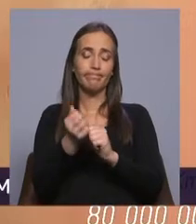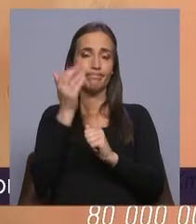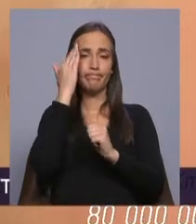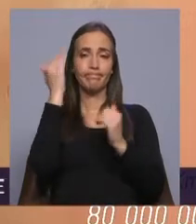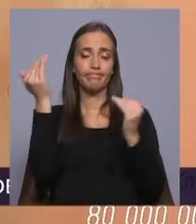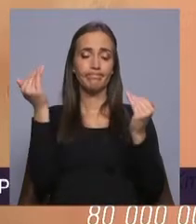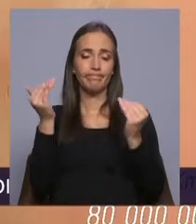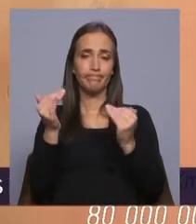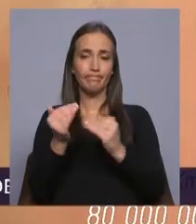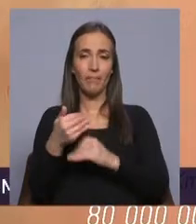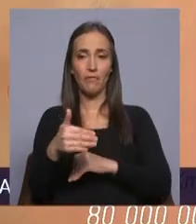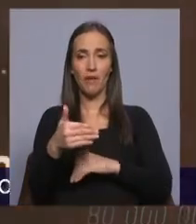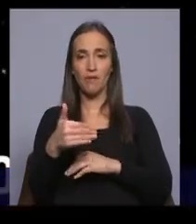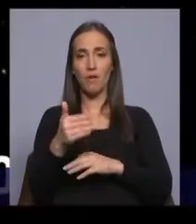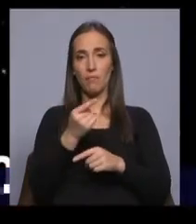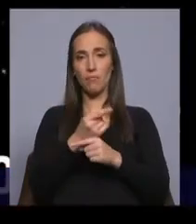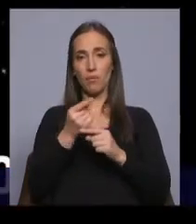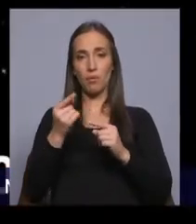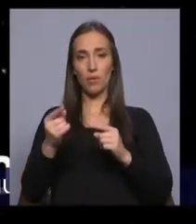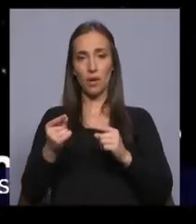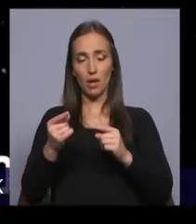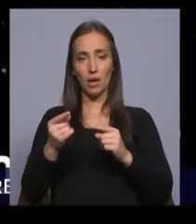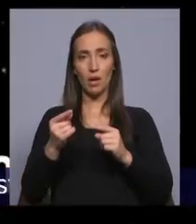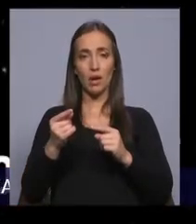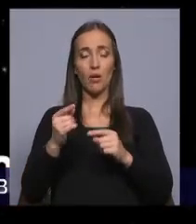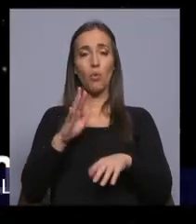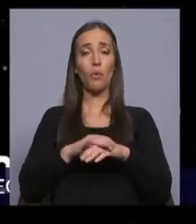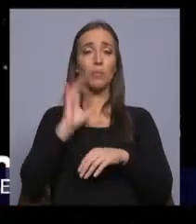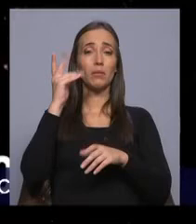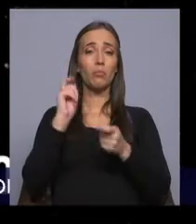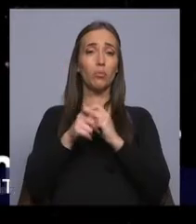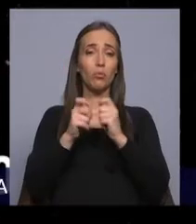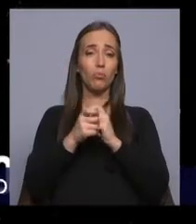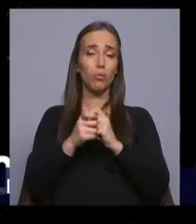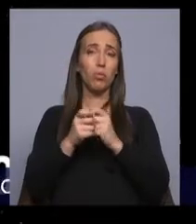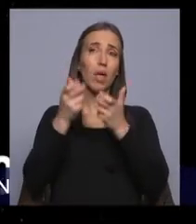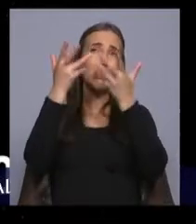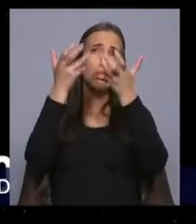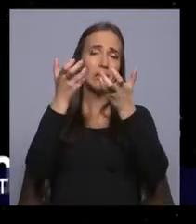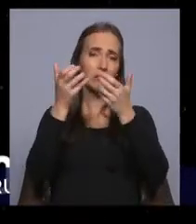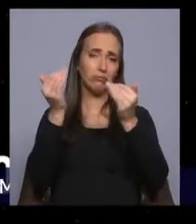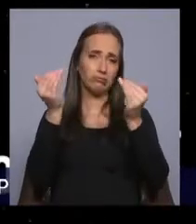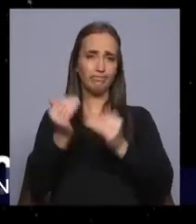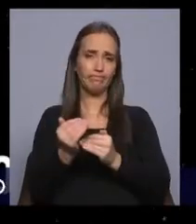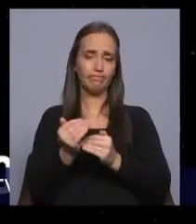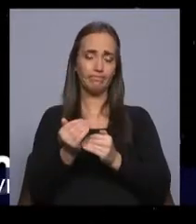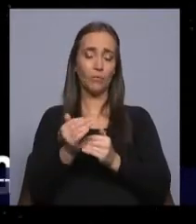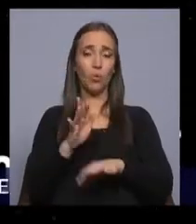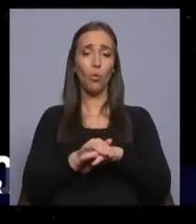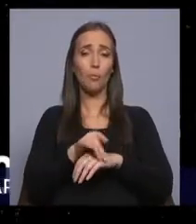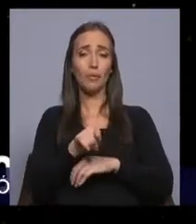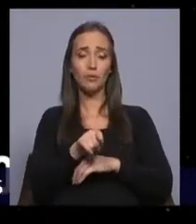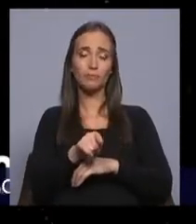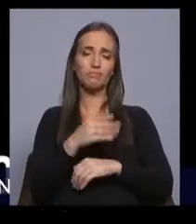próximas décadas, porque a densidade da atmosfera, fruto das alterações climáticas, vai diminuir drasticamente. E, portanto, é mais um